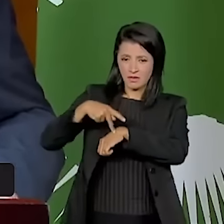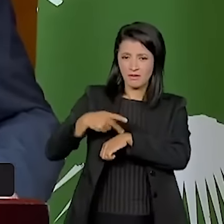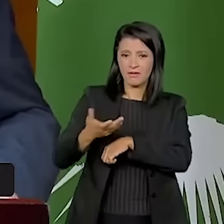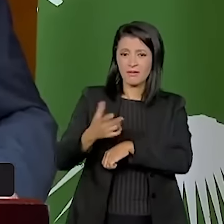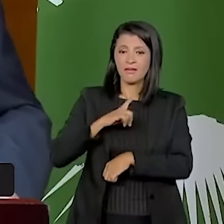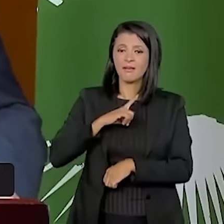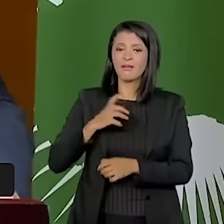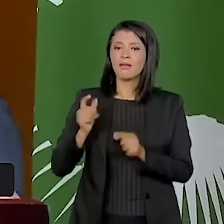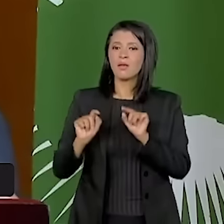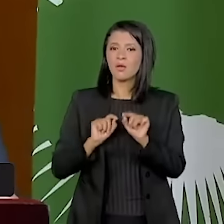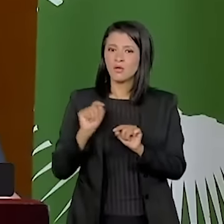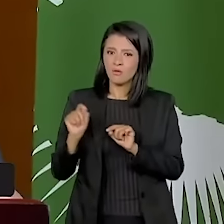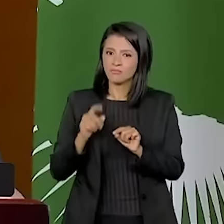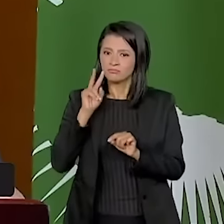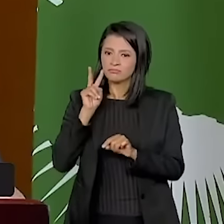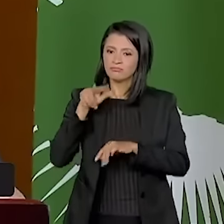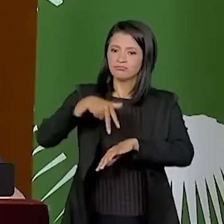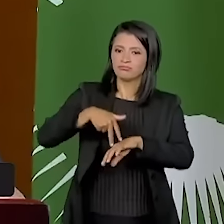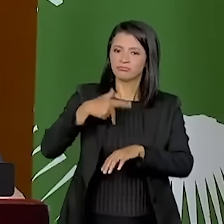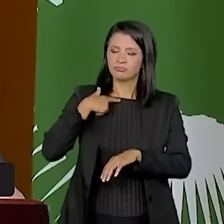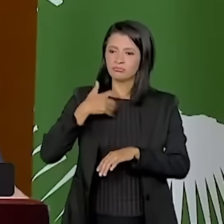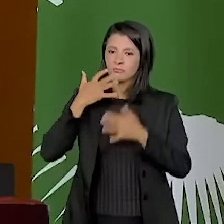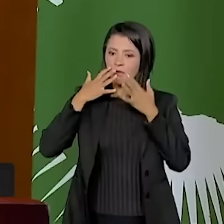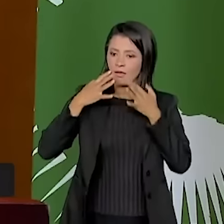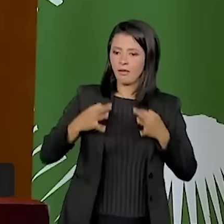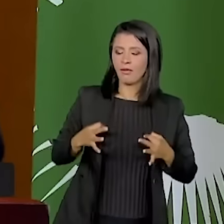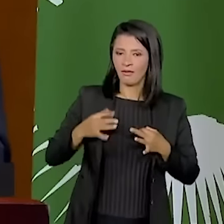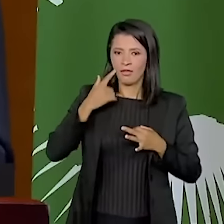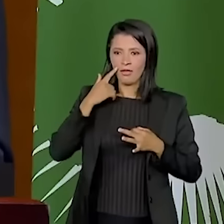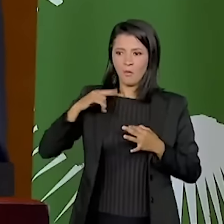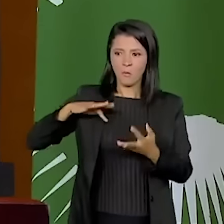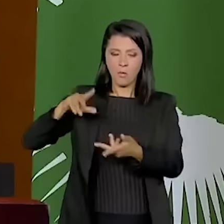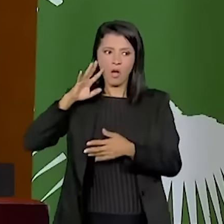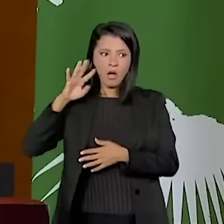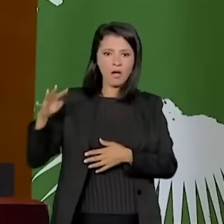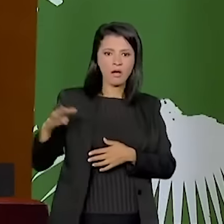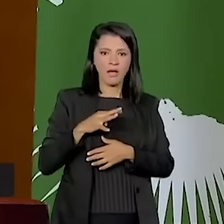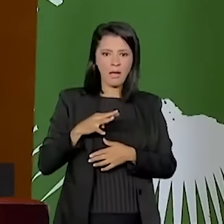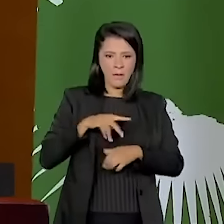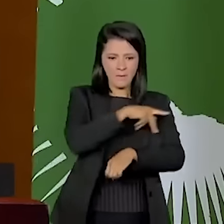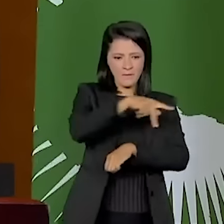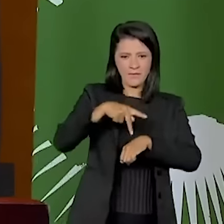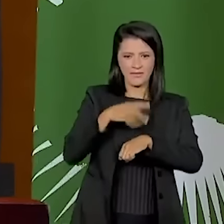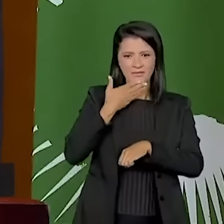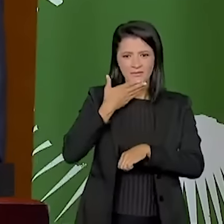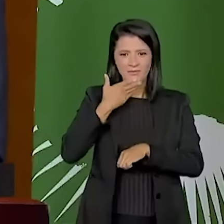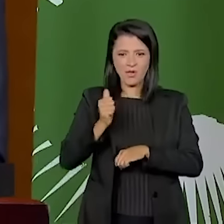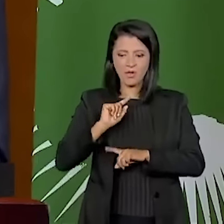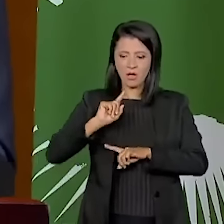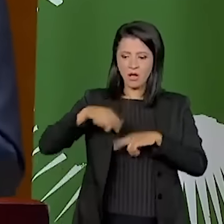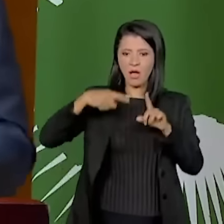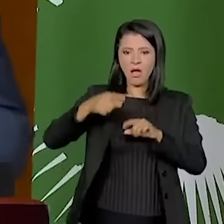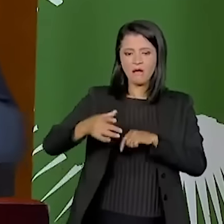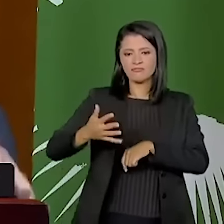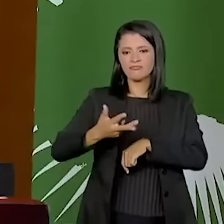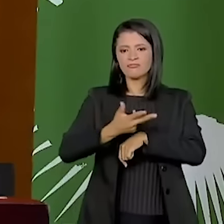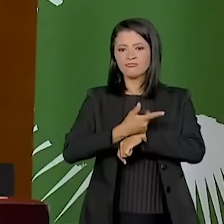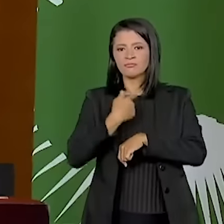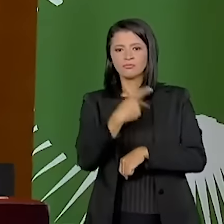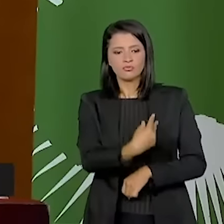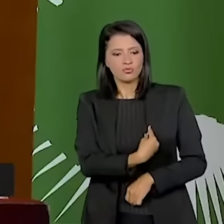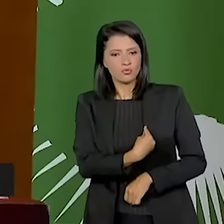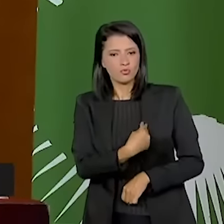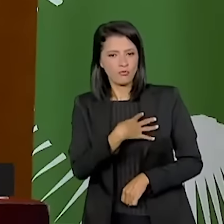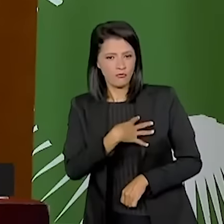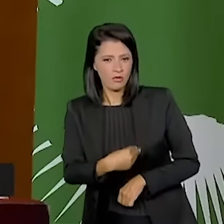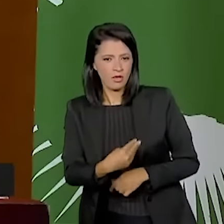ter voz e vez no mundo, para uns países que querem melhorar o nível de qualidade dos seus filhos, é muito